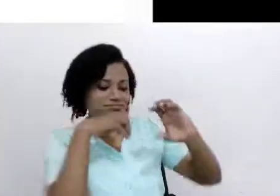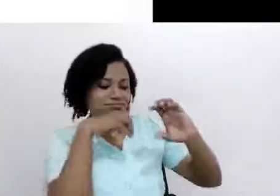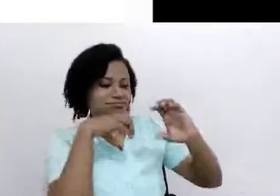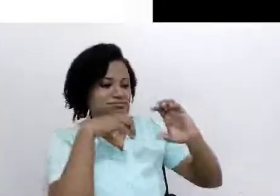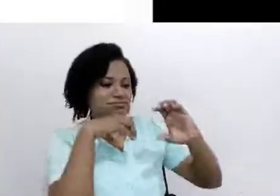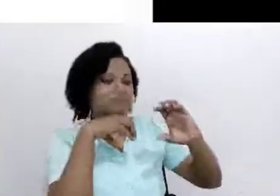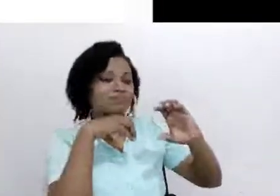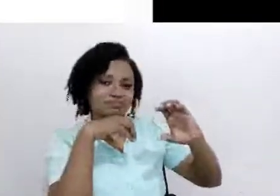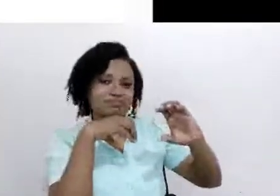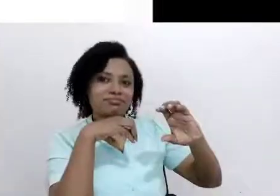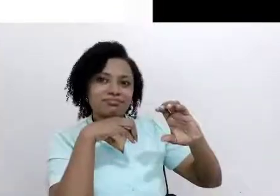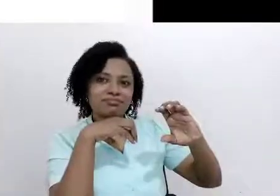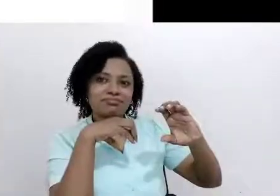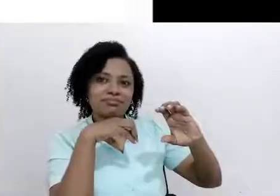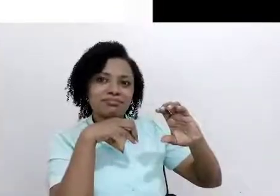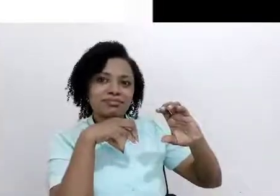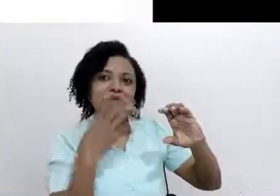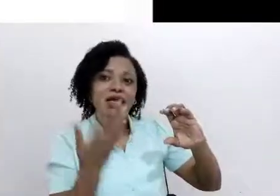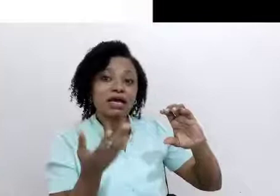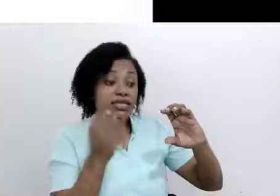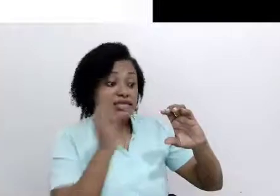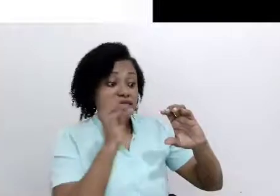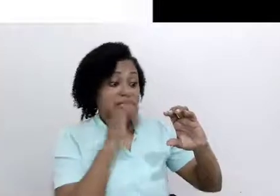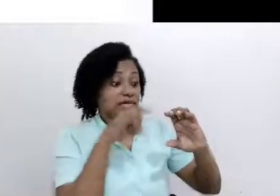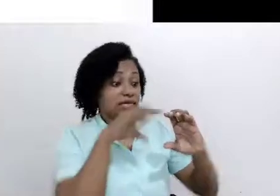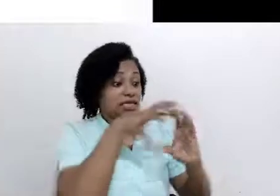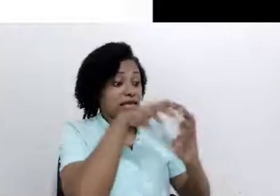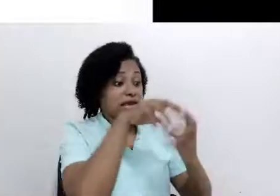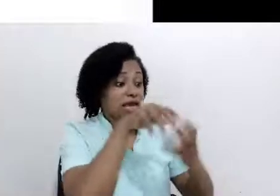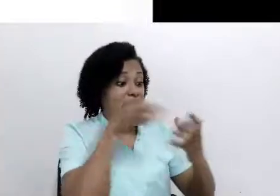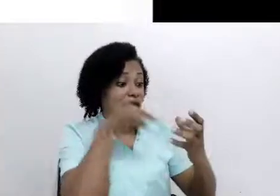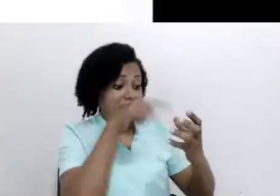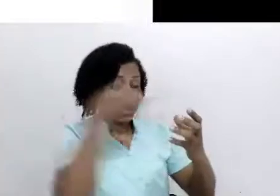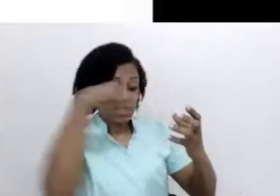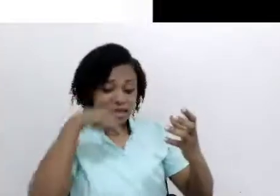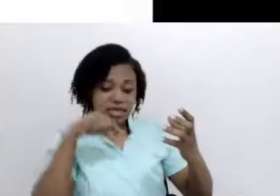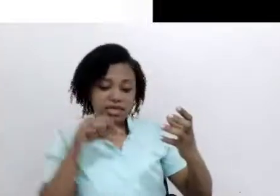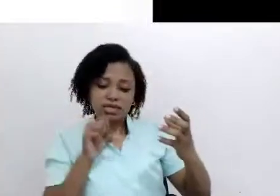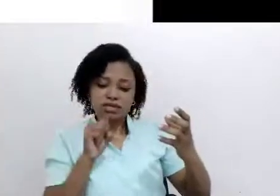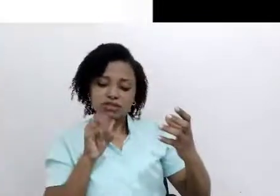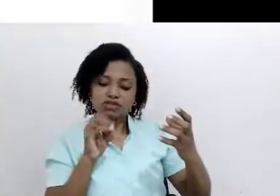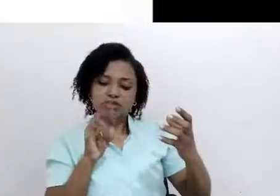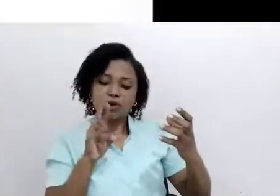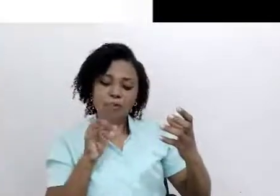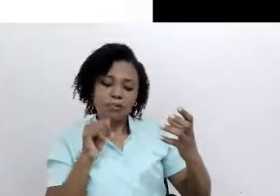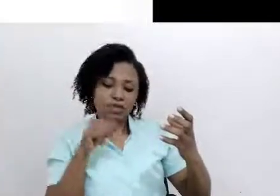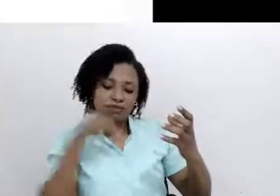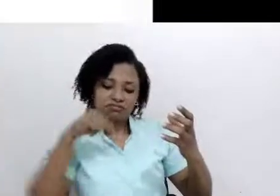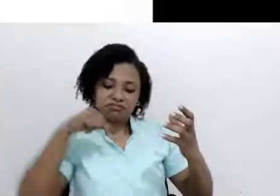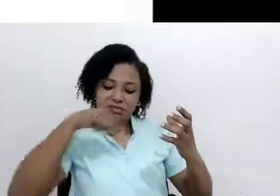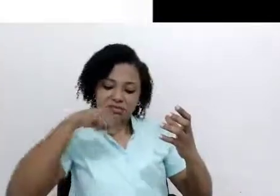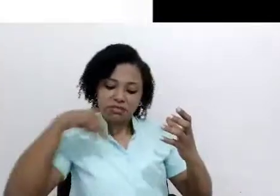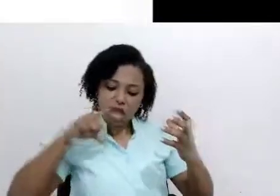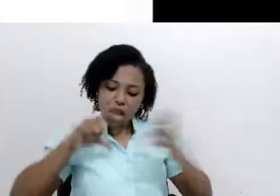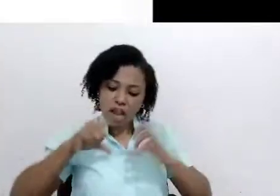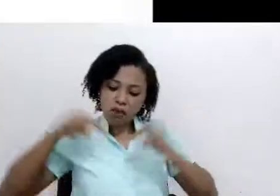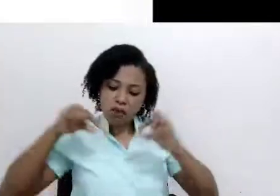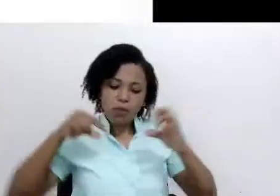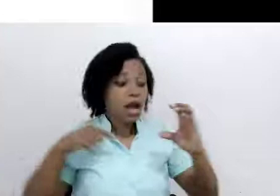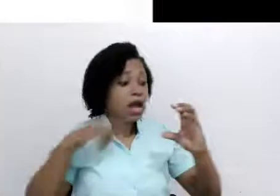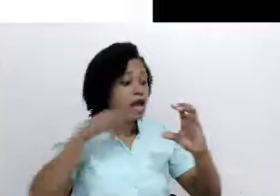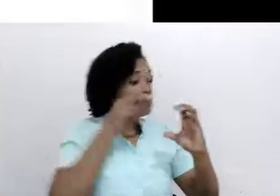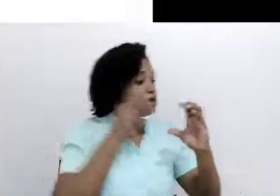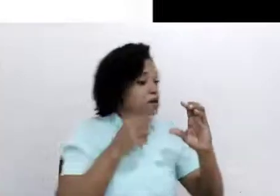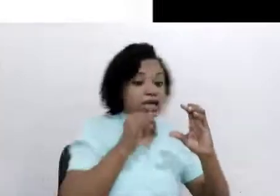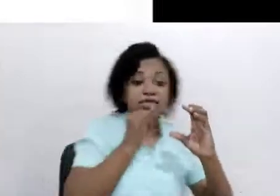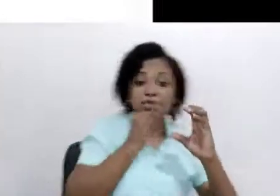luz, apenas reflete a luz do Sol. Se a Terra está fazendo sombra na região da Lua, a gente não vai